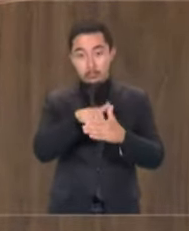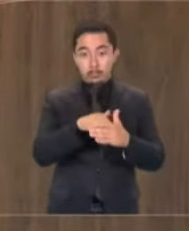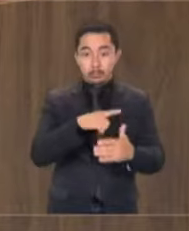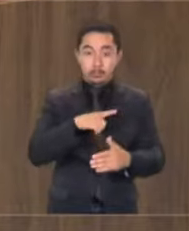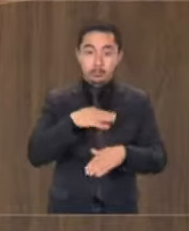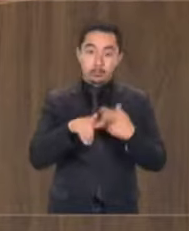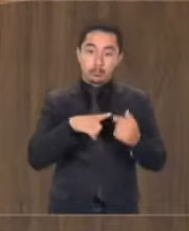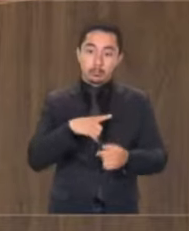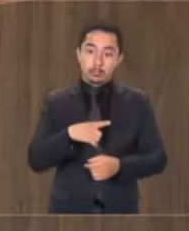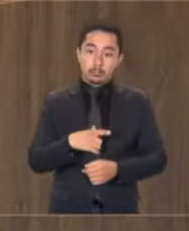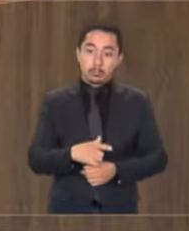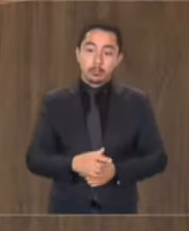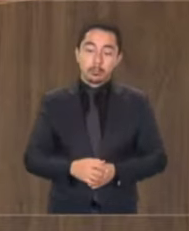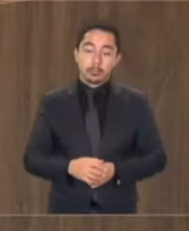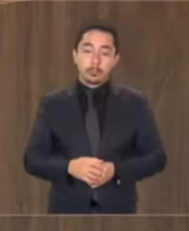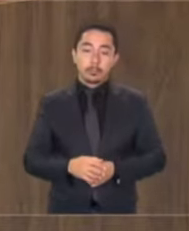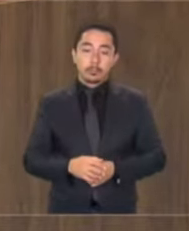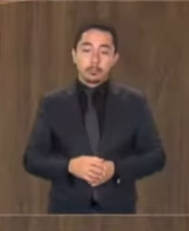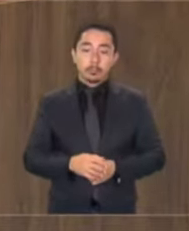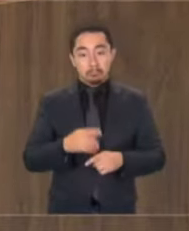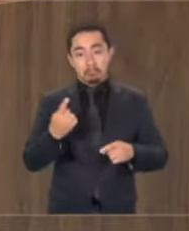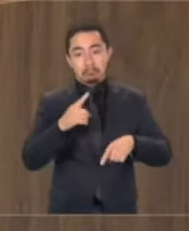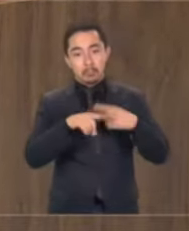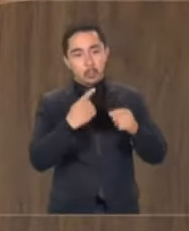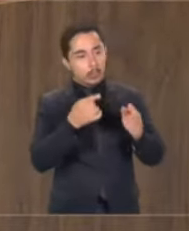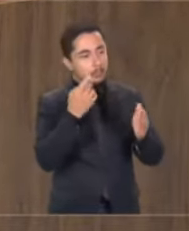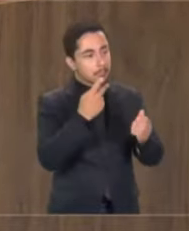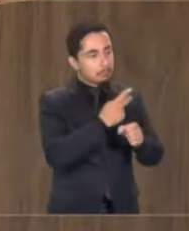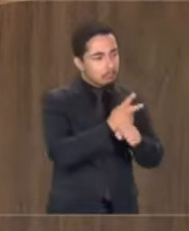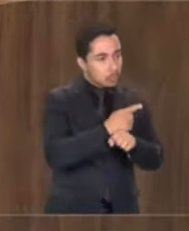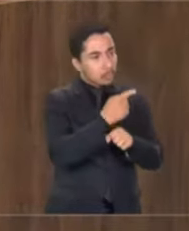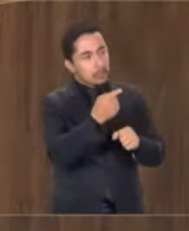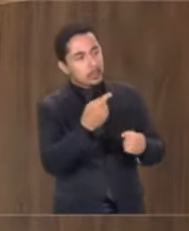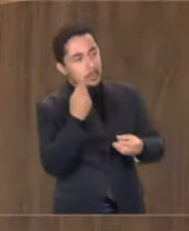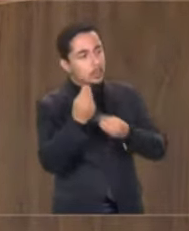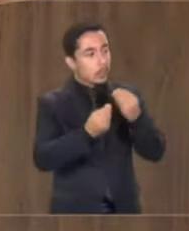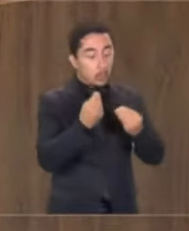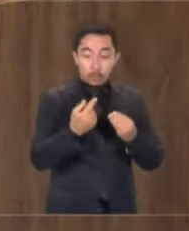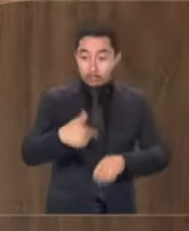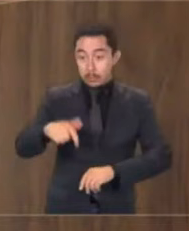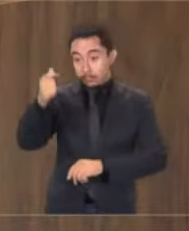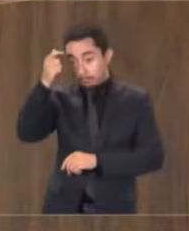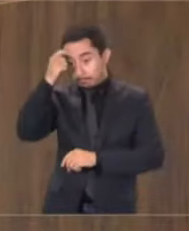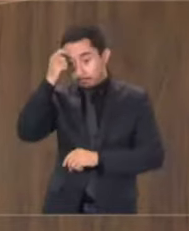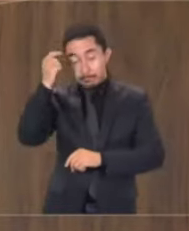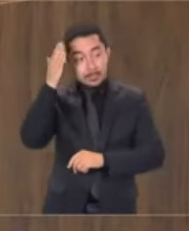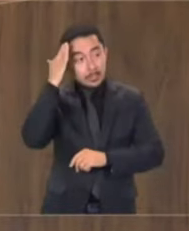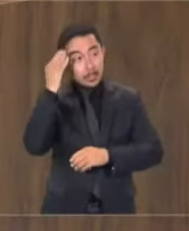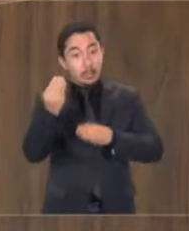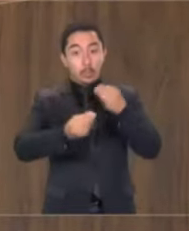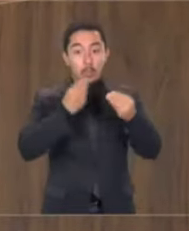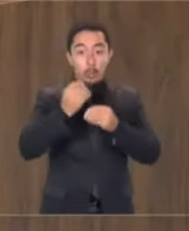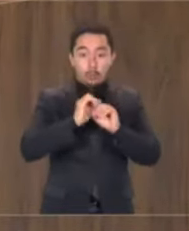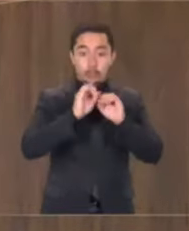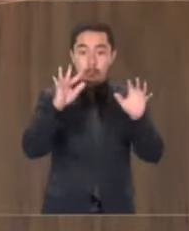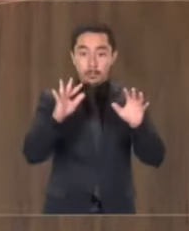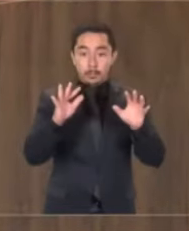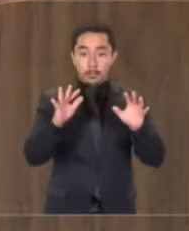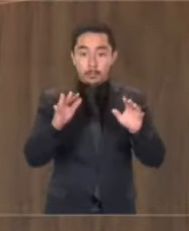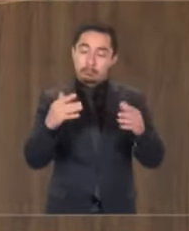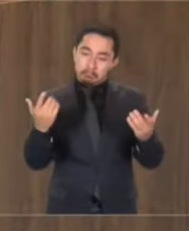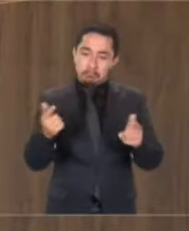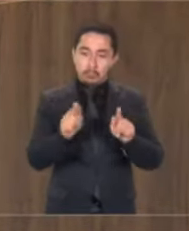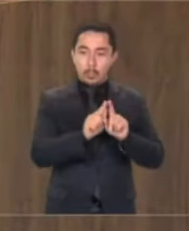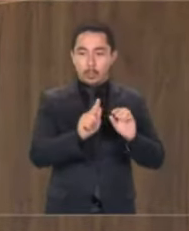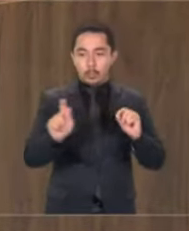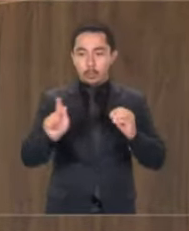buscara o resultado com relação à pesquisa consciente que faria nas redes, aqui no caso, no